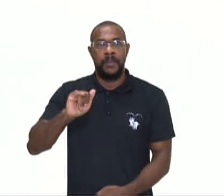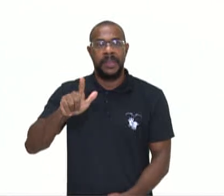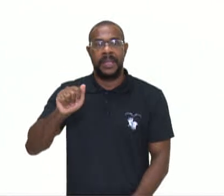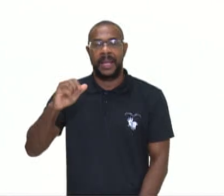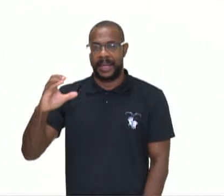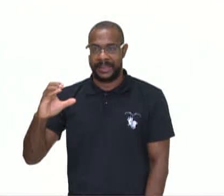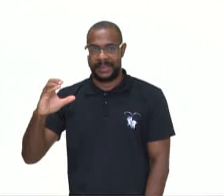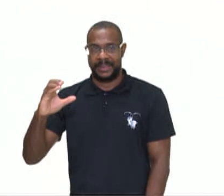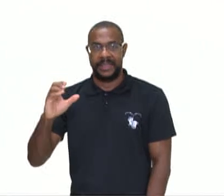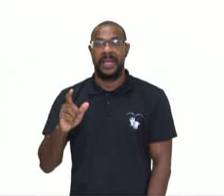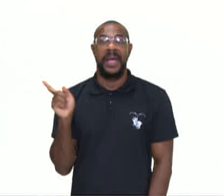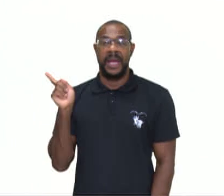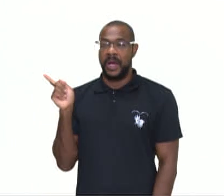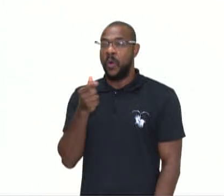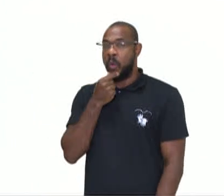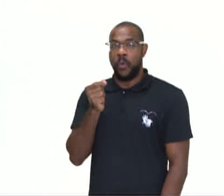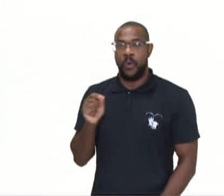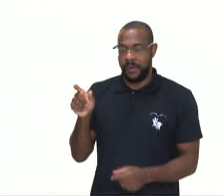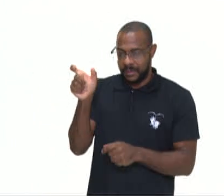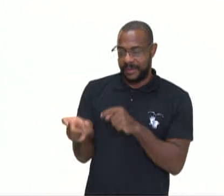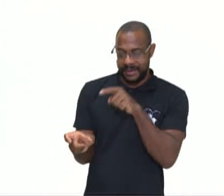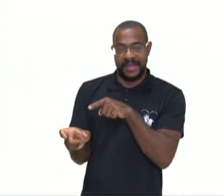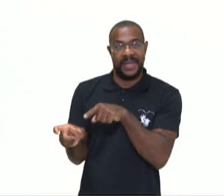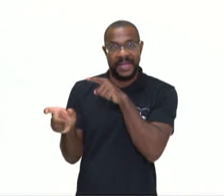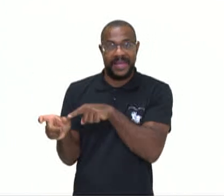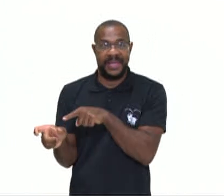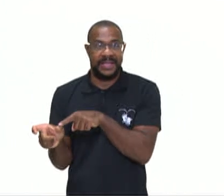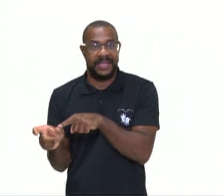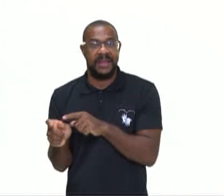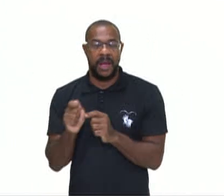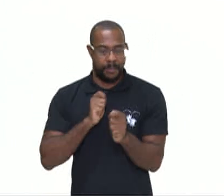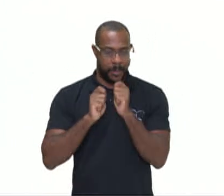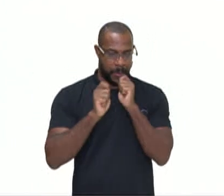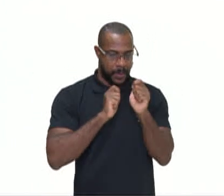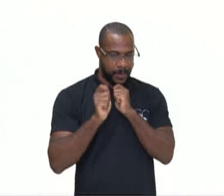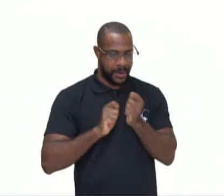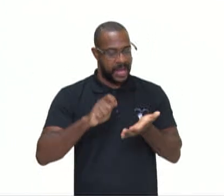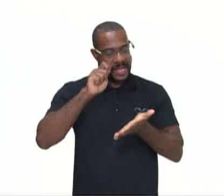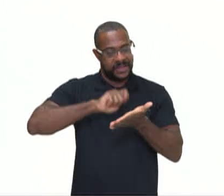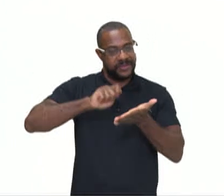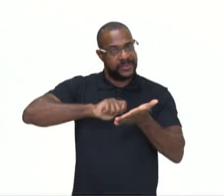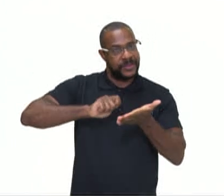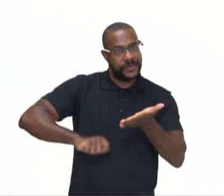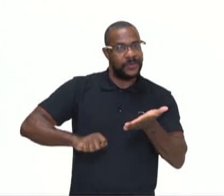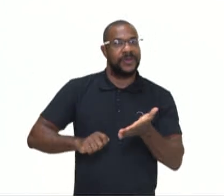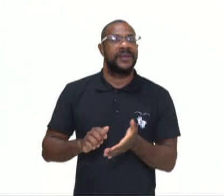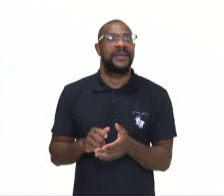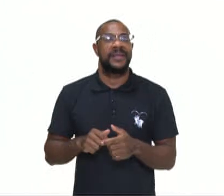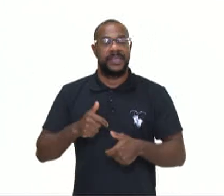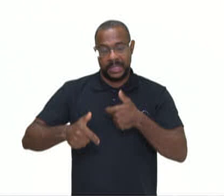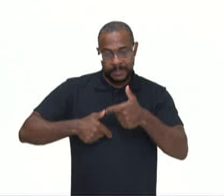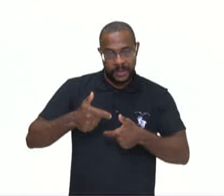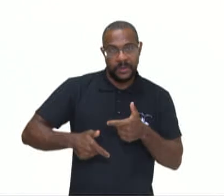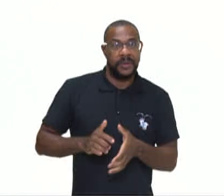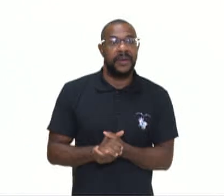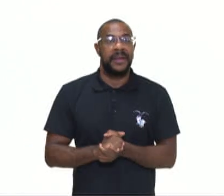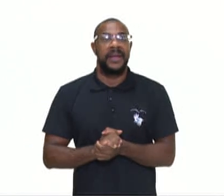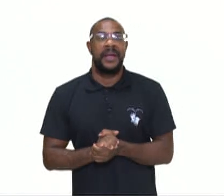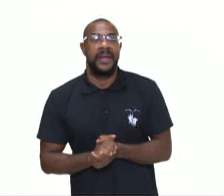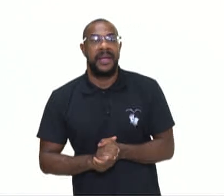foi jornalista. Ele é de dezembro de 1865 e faleceu